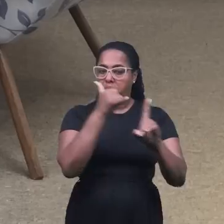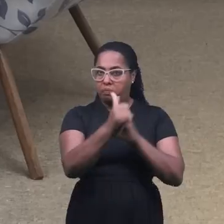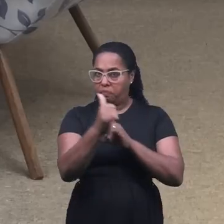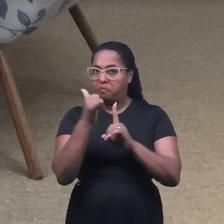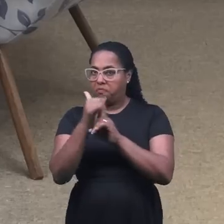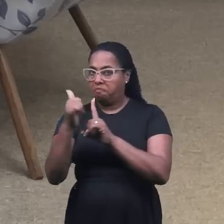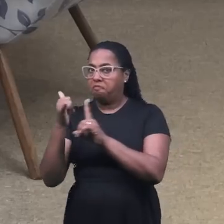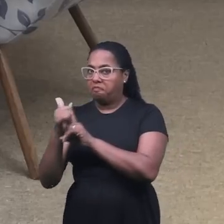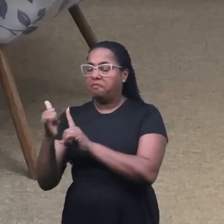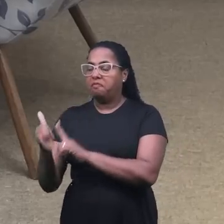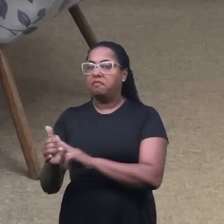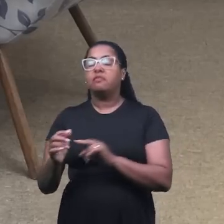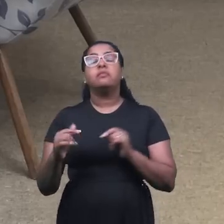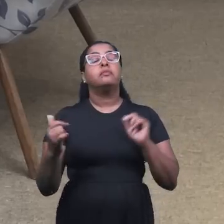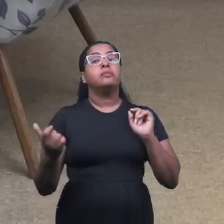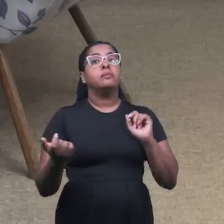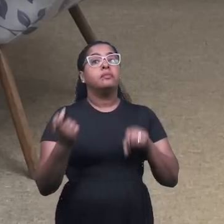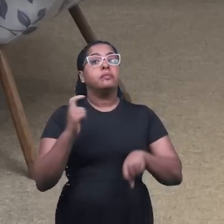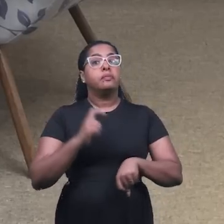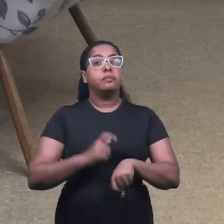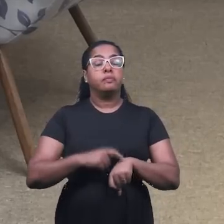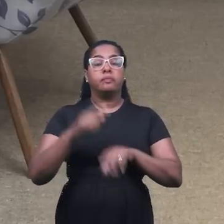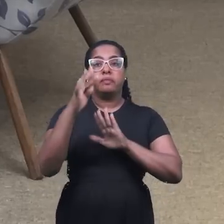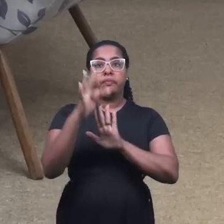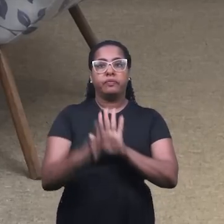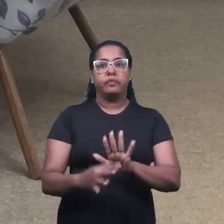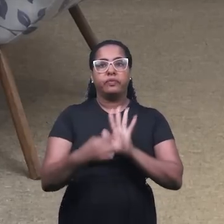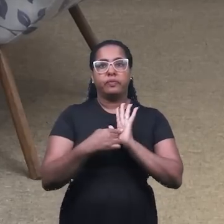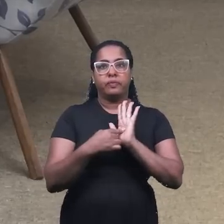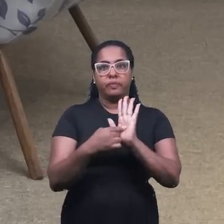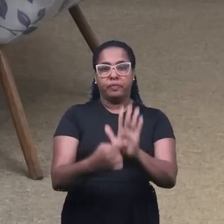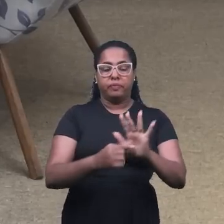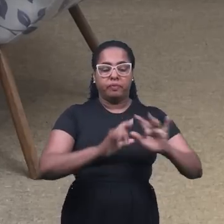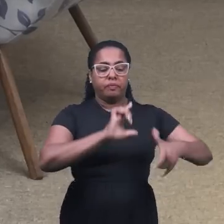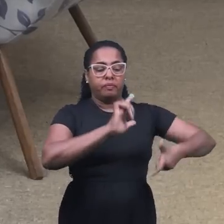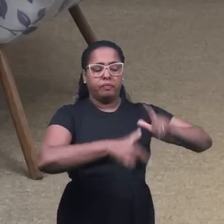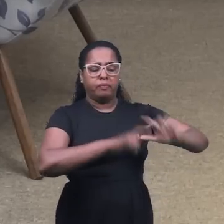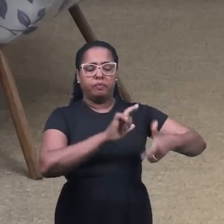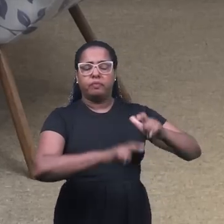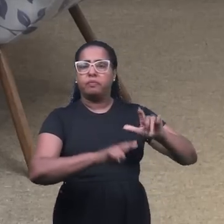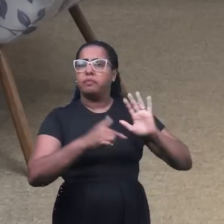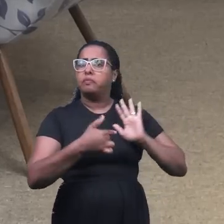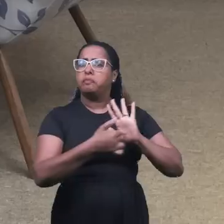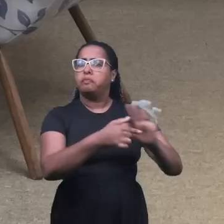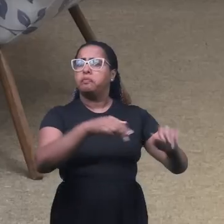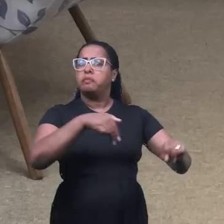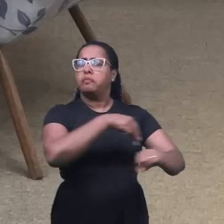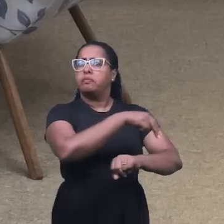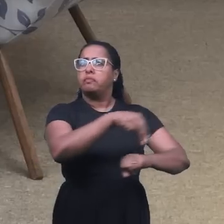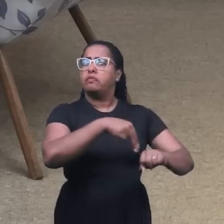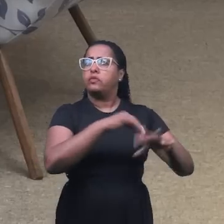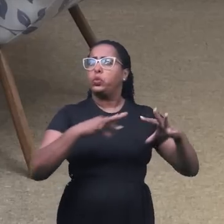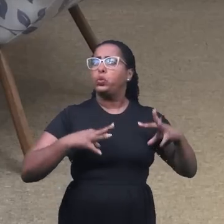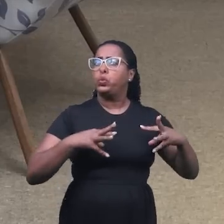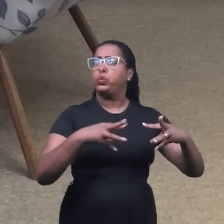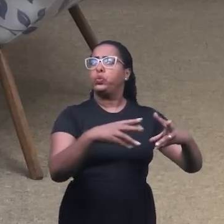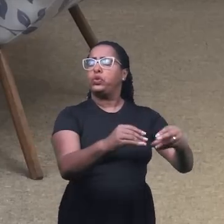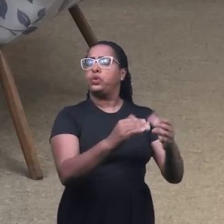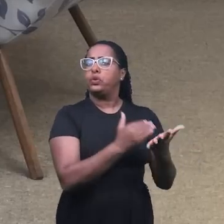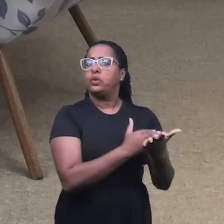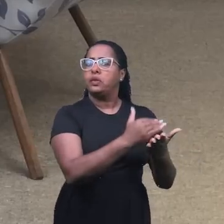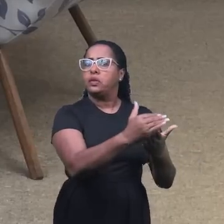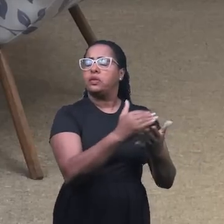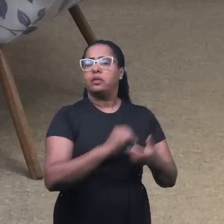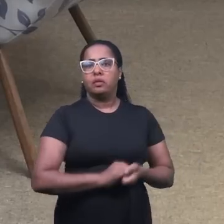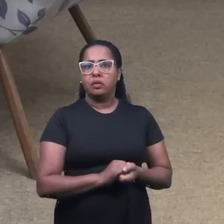melhor dizendo. Então, quando esse texto se refere a Israel, está dizendo da nação aonde tudo começou. a